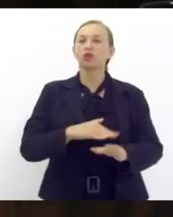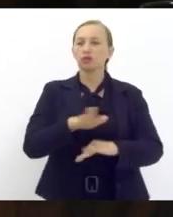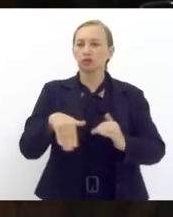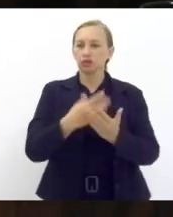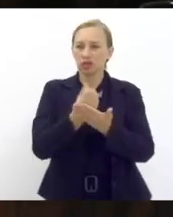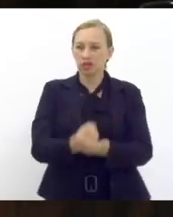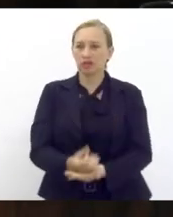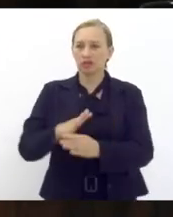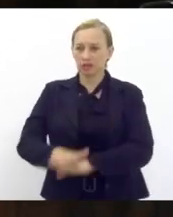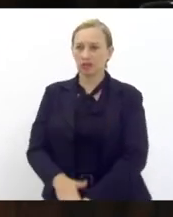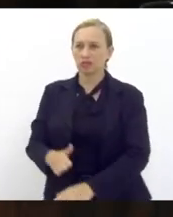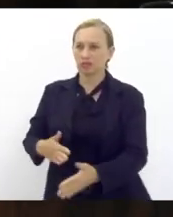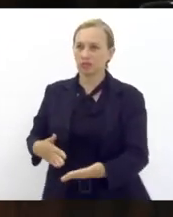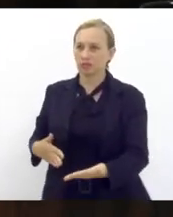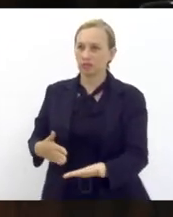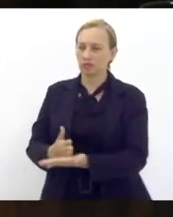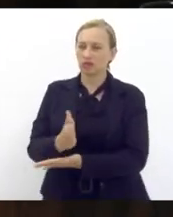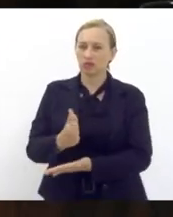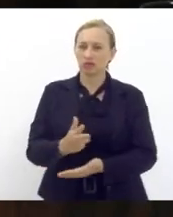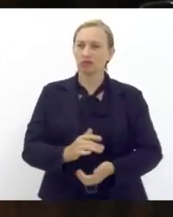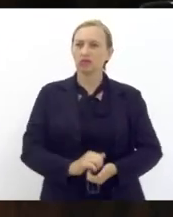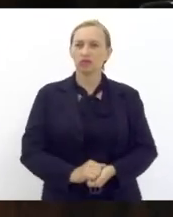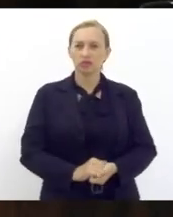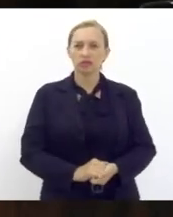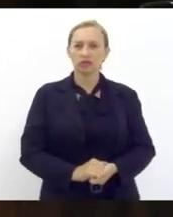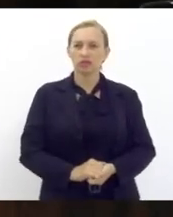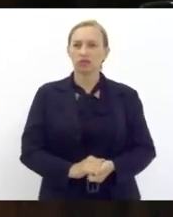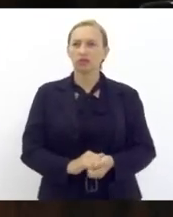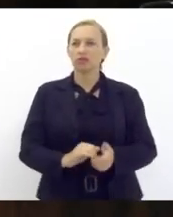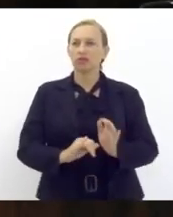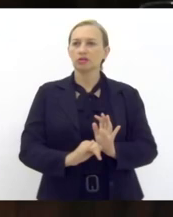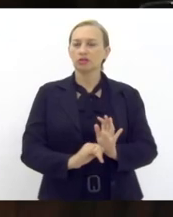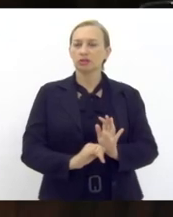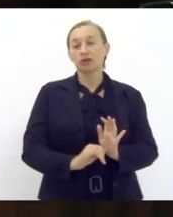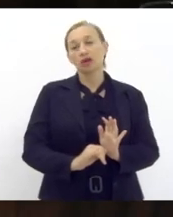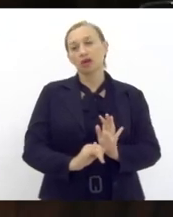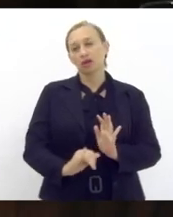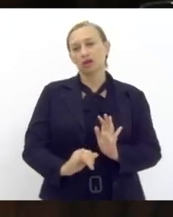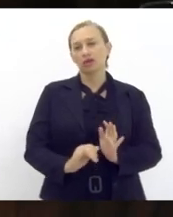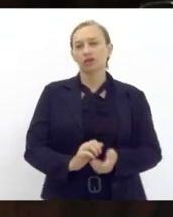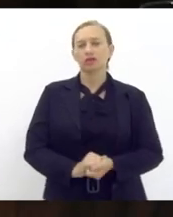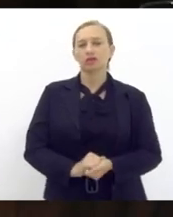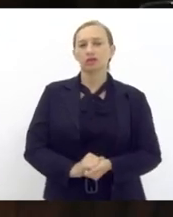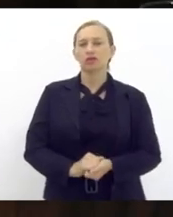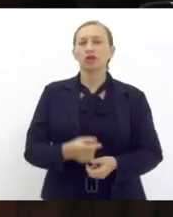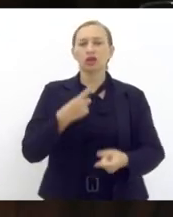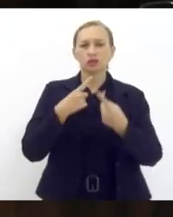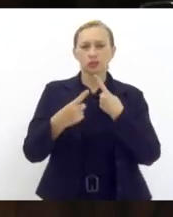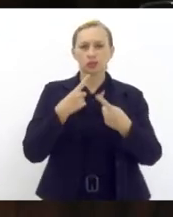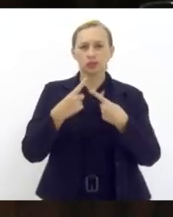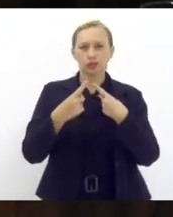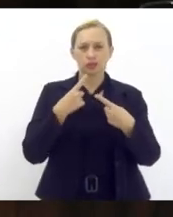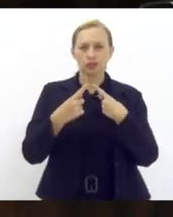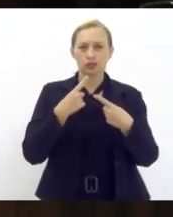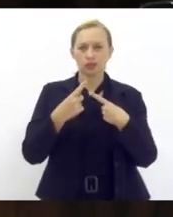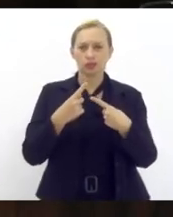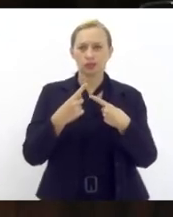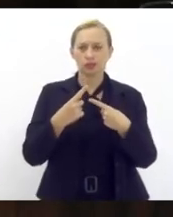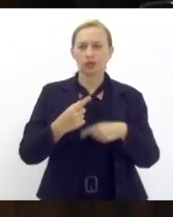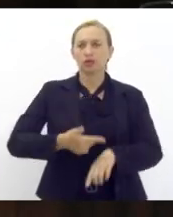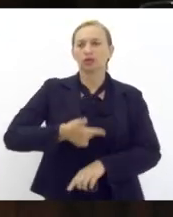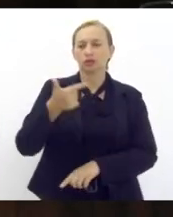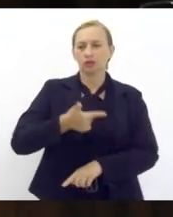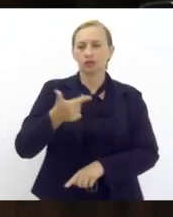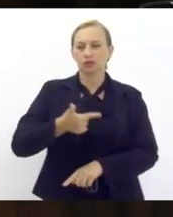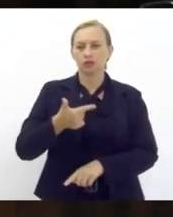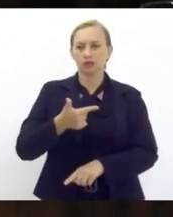que aprovam, permaneçam como estão. Aprovado. Vai à redação final. Em discussão, em segunda